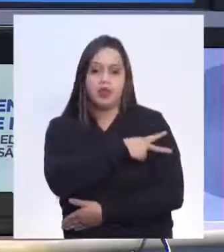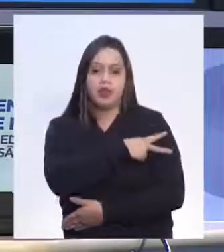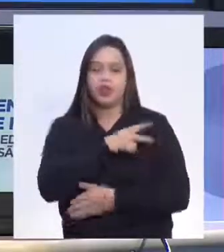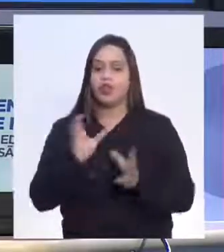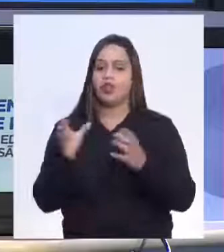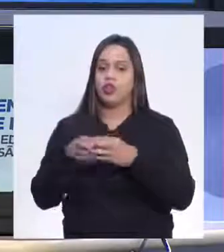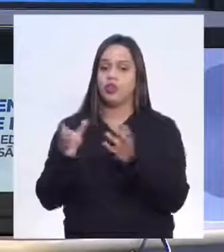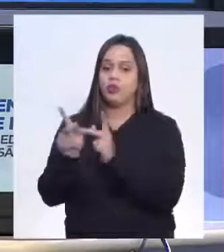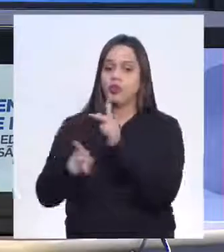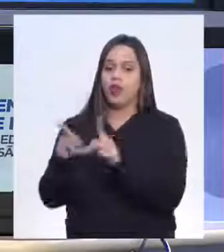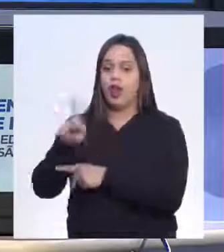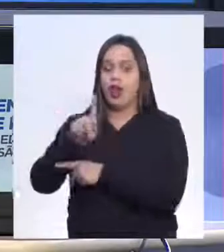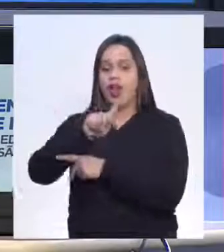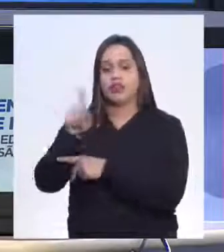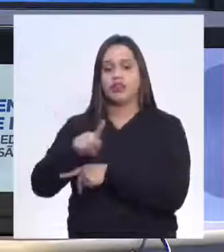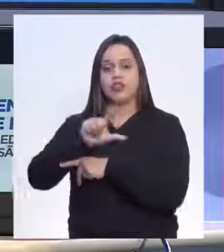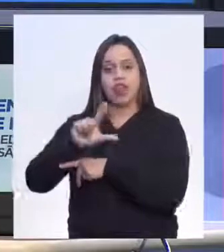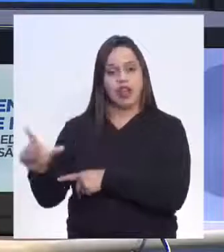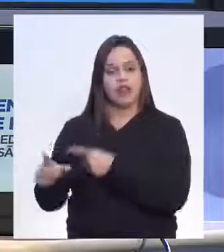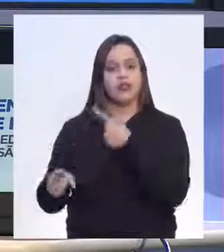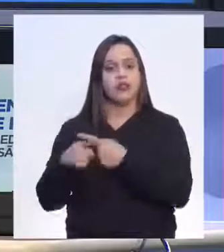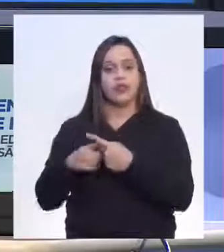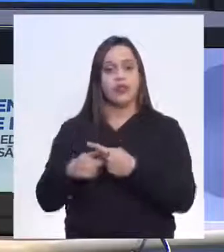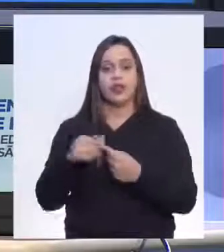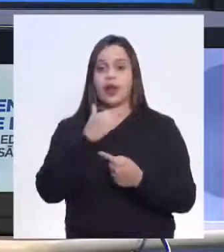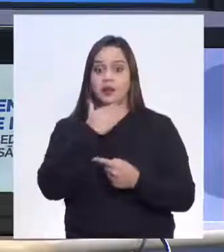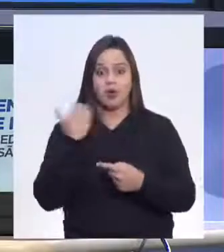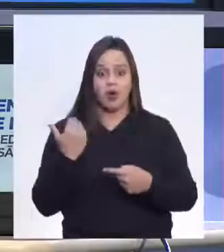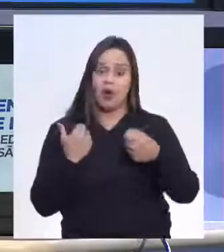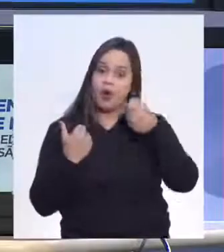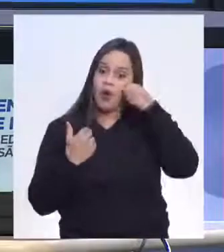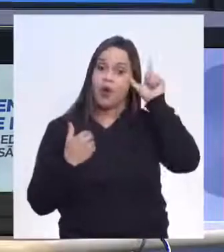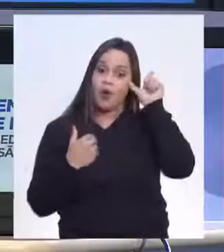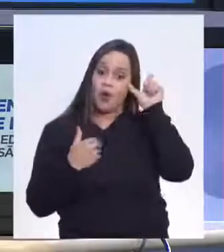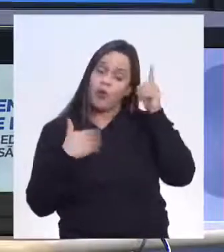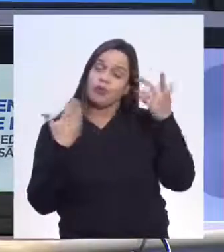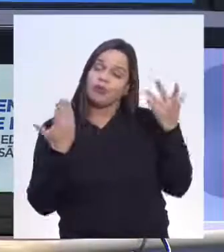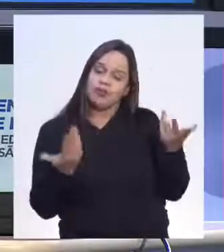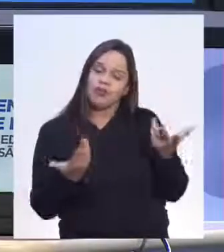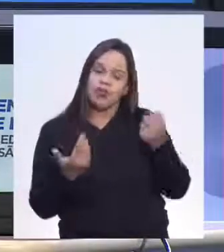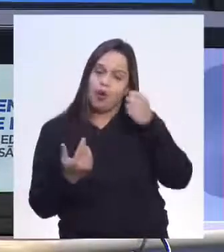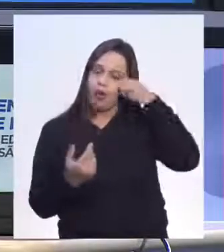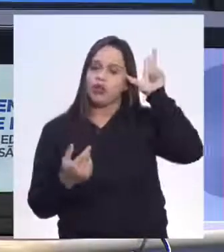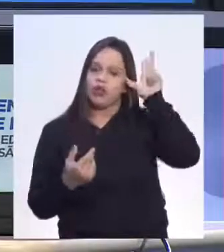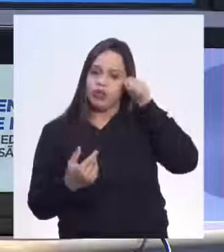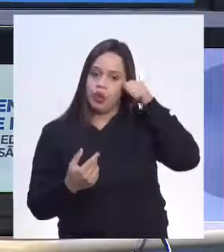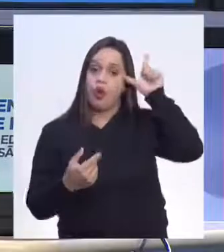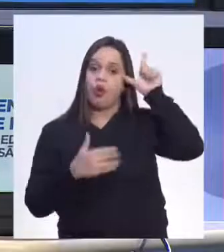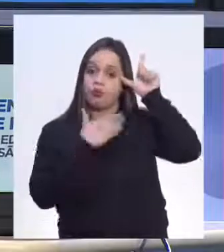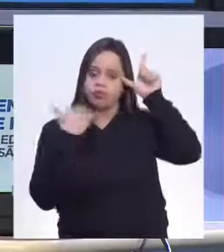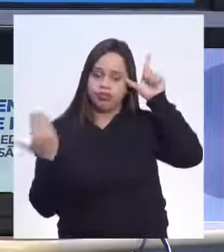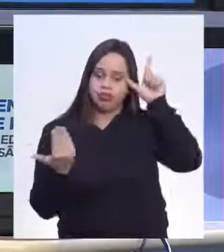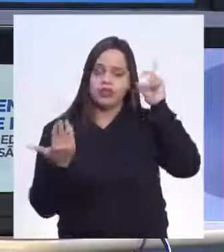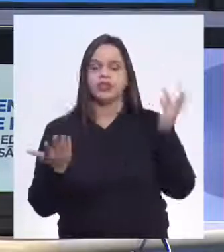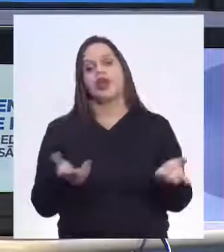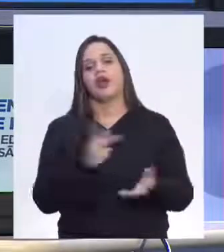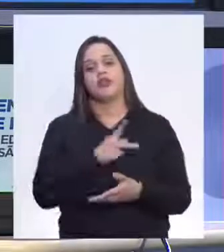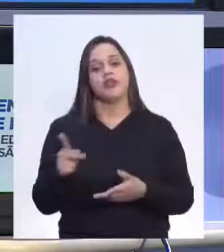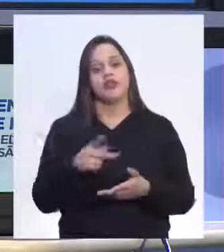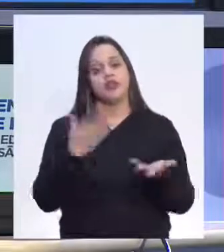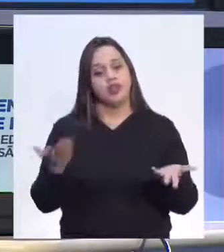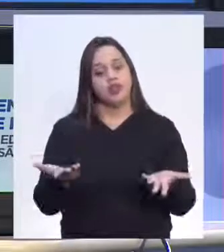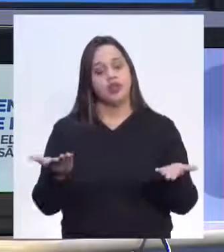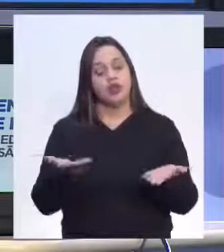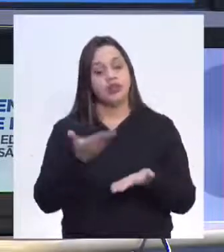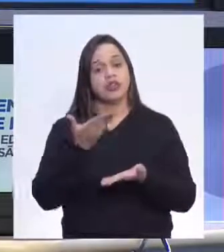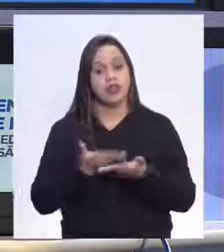está bastante comovido, porque ela faleceu anteontem, foi enterrada ontem. Professora Maria de Lourdes, queridíssima. Estamos